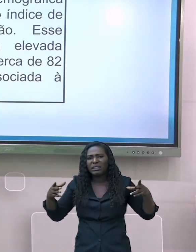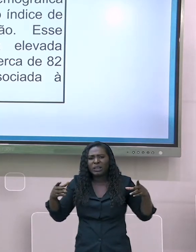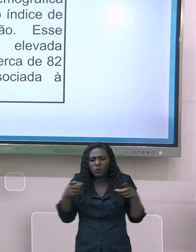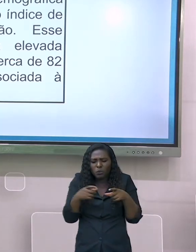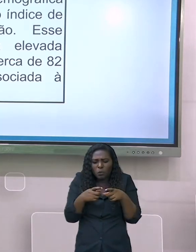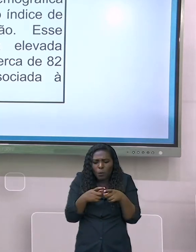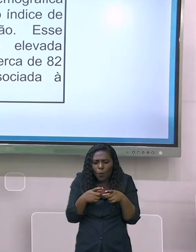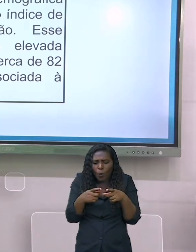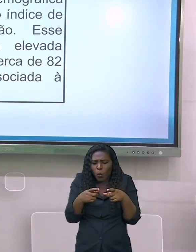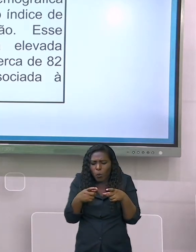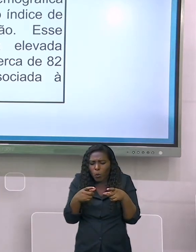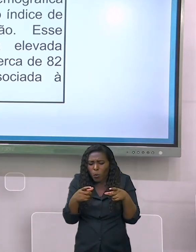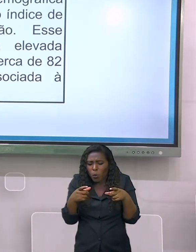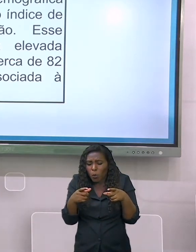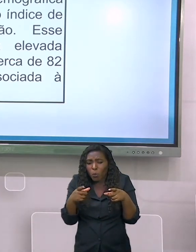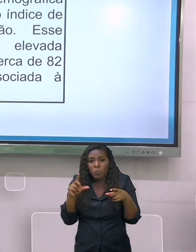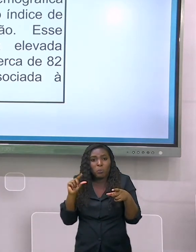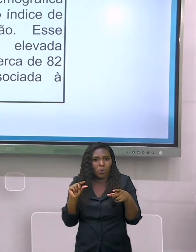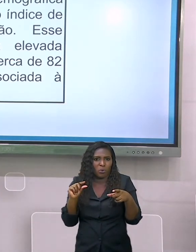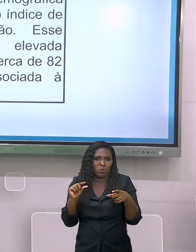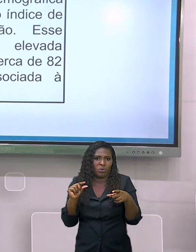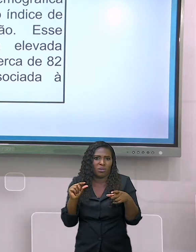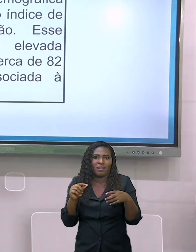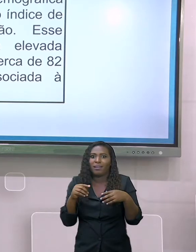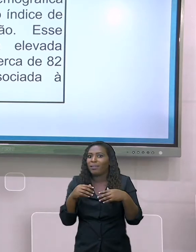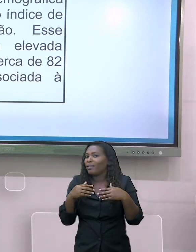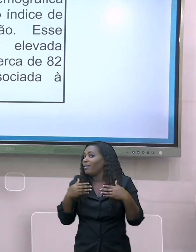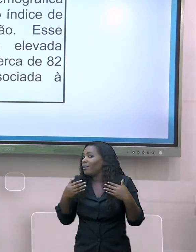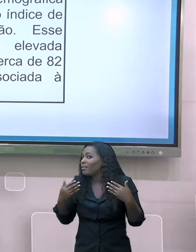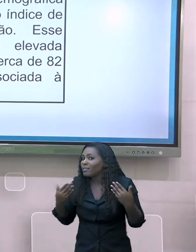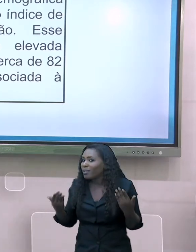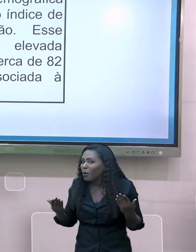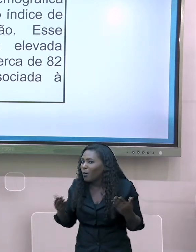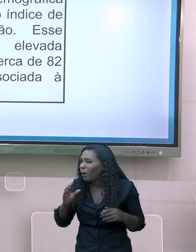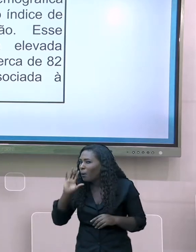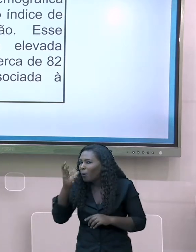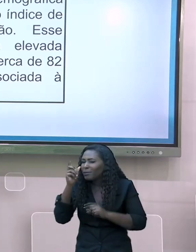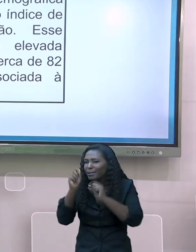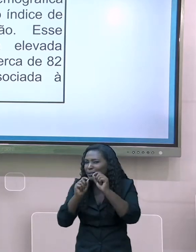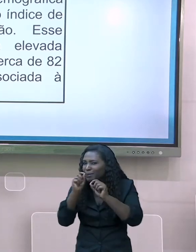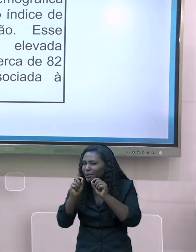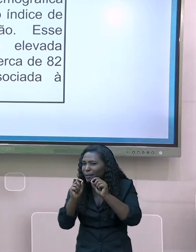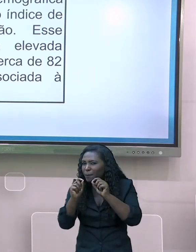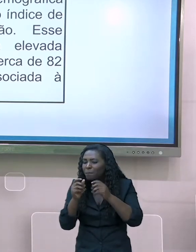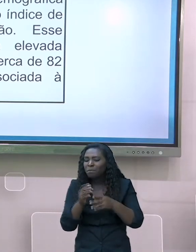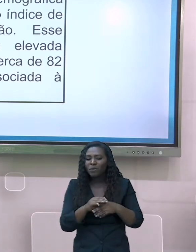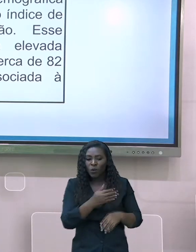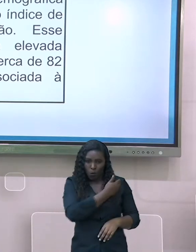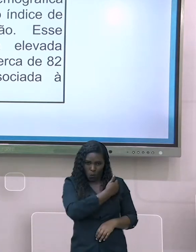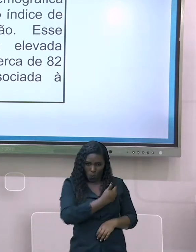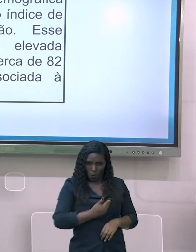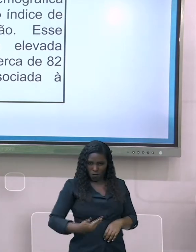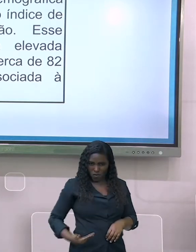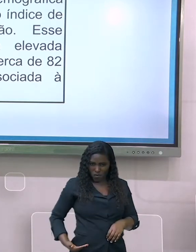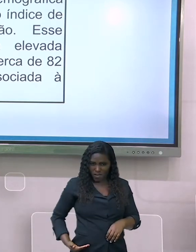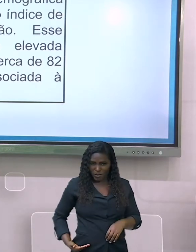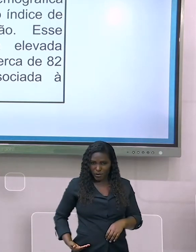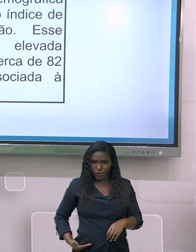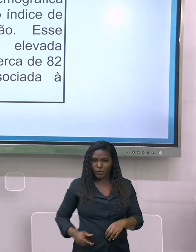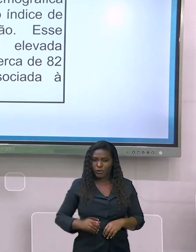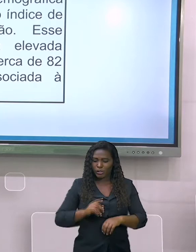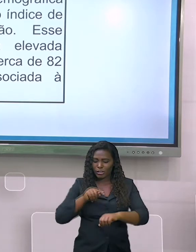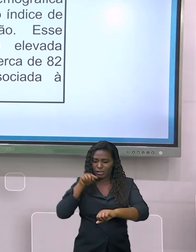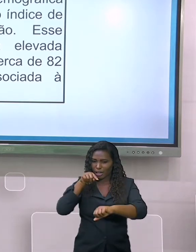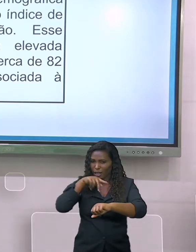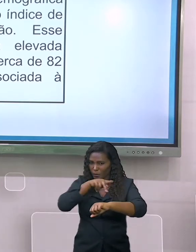faz? Cria mecanismos para atrair imigrantes, para poder renovar a